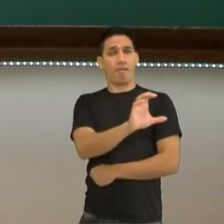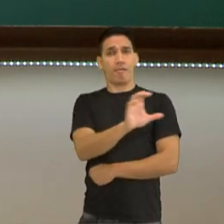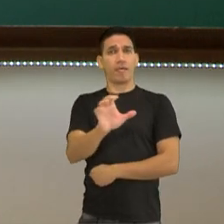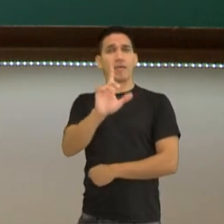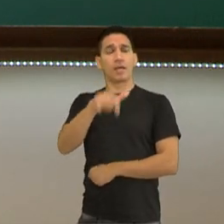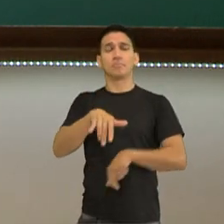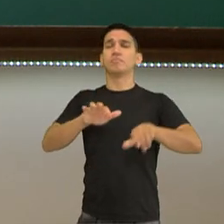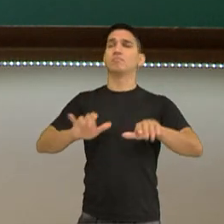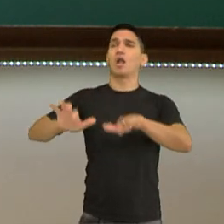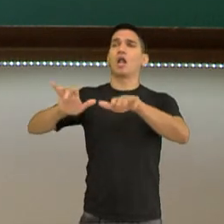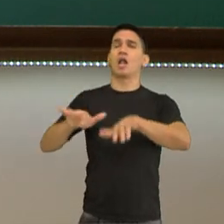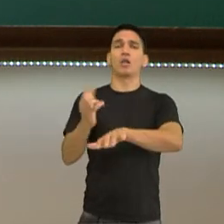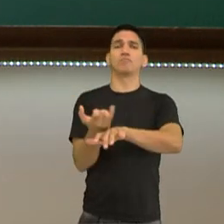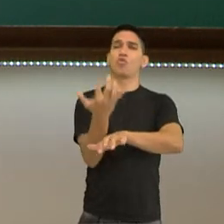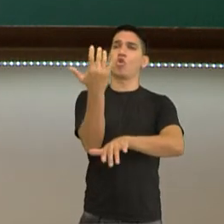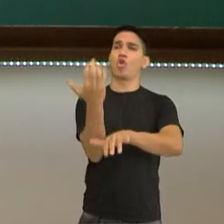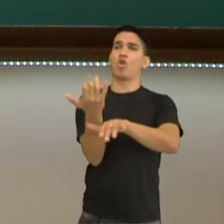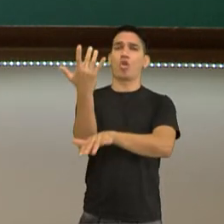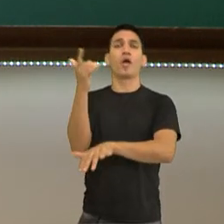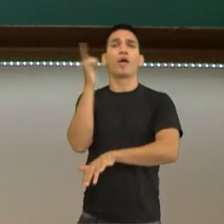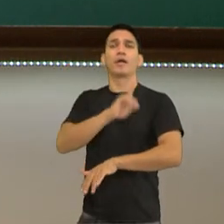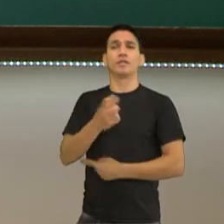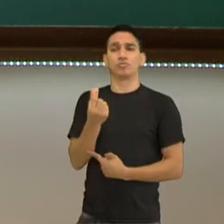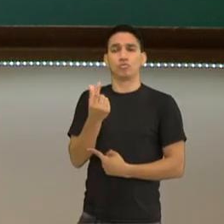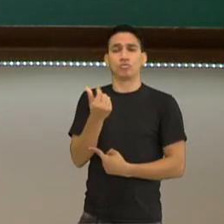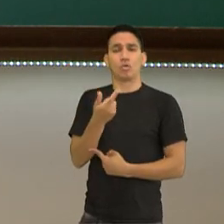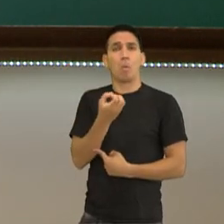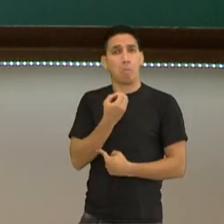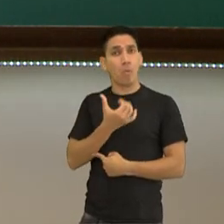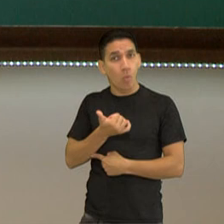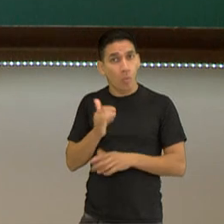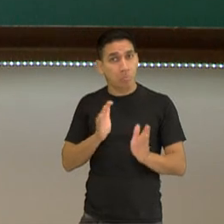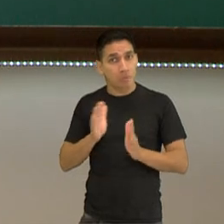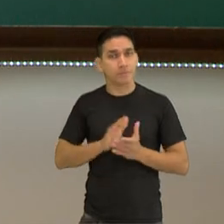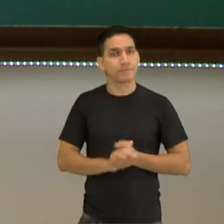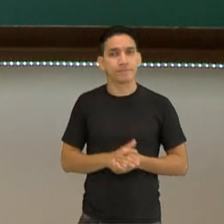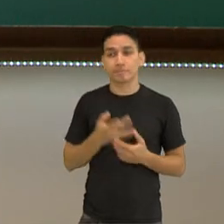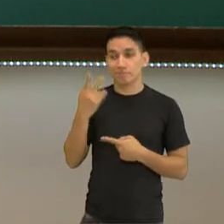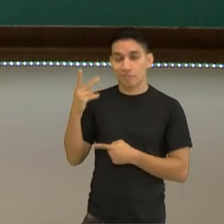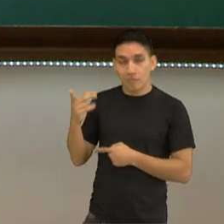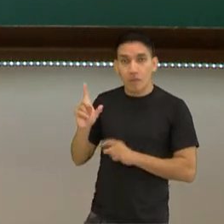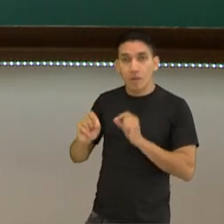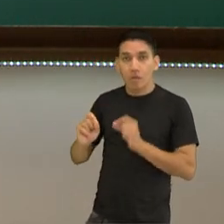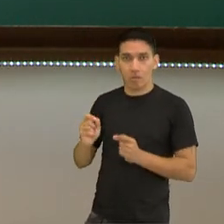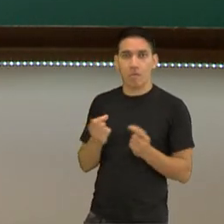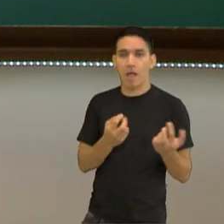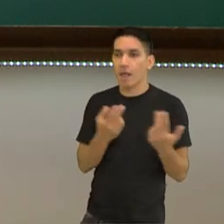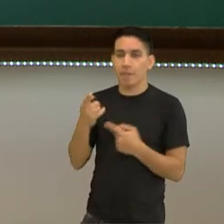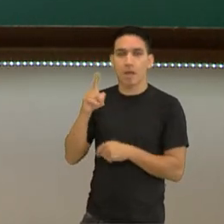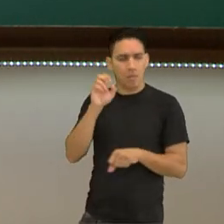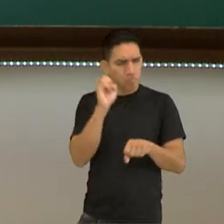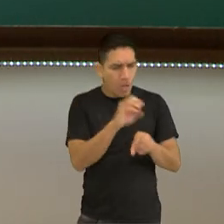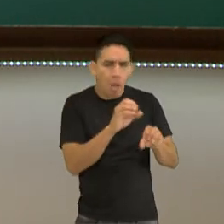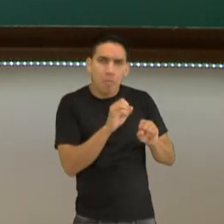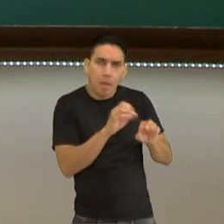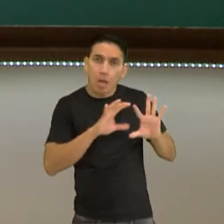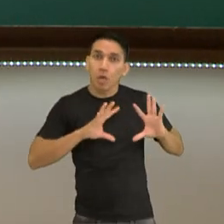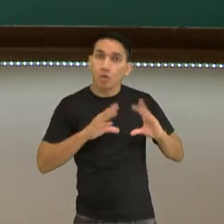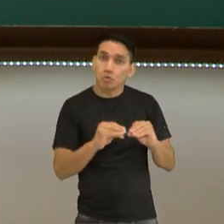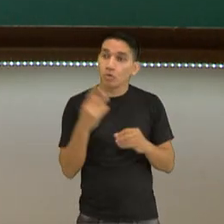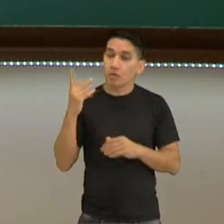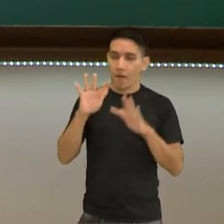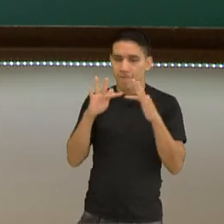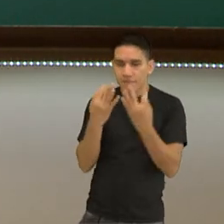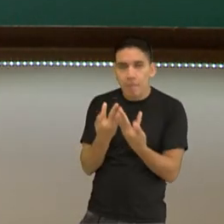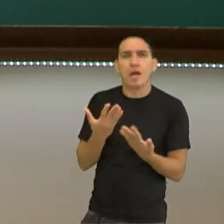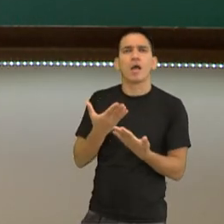do órgão lá, que ganhava um dinheirinho bom naquela época. Né? E esse irmão ensina tudo. Família, uma família dele, os